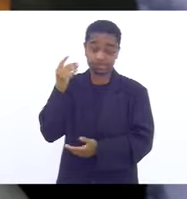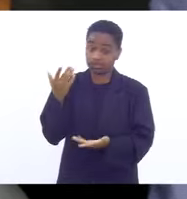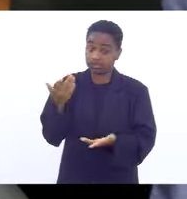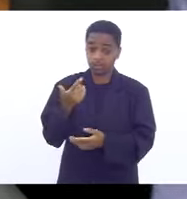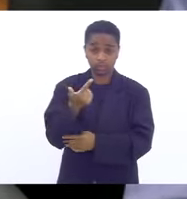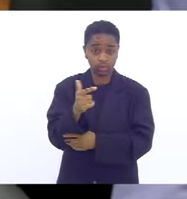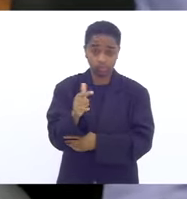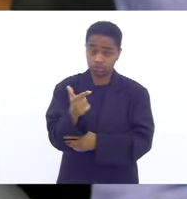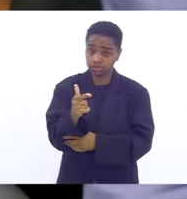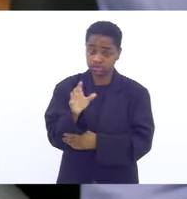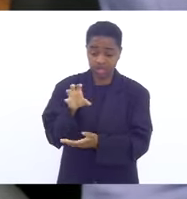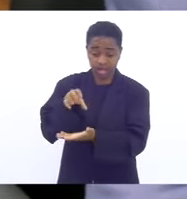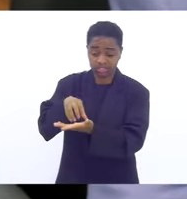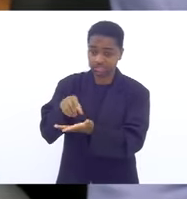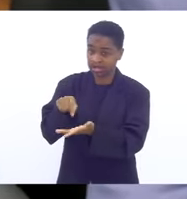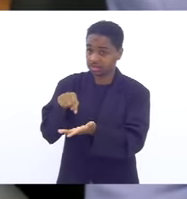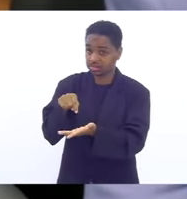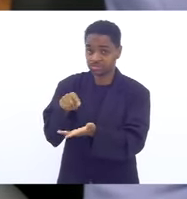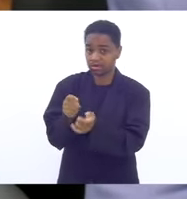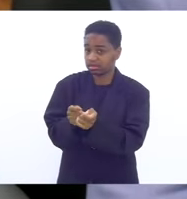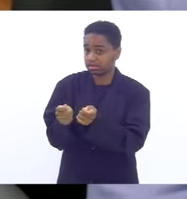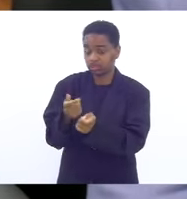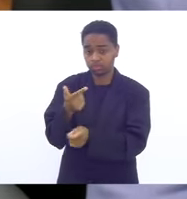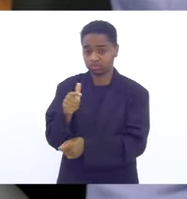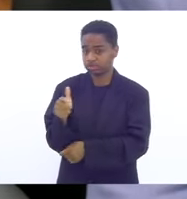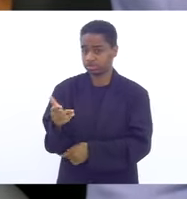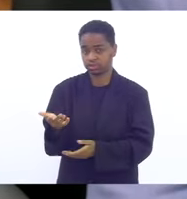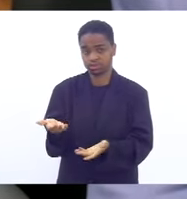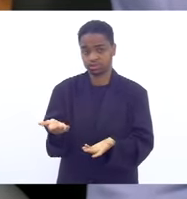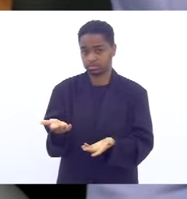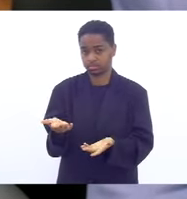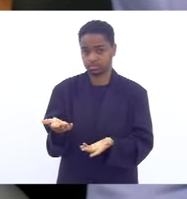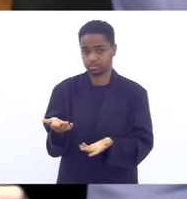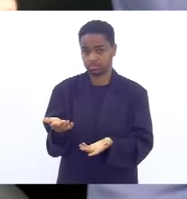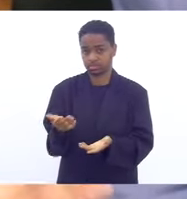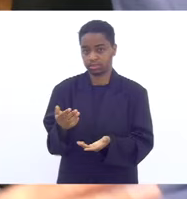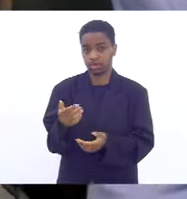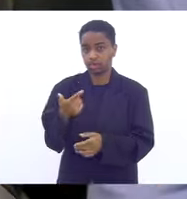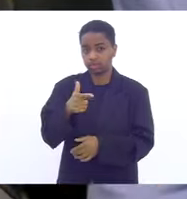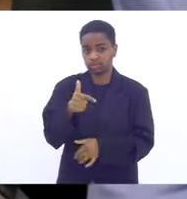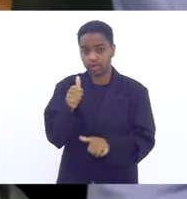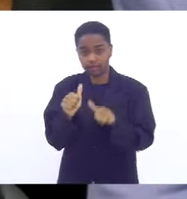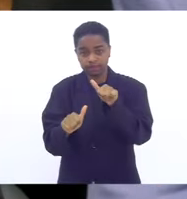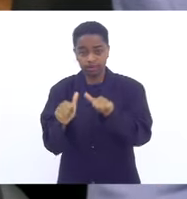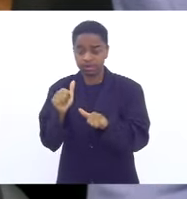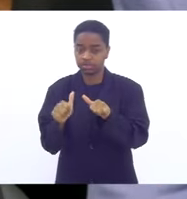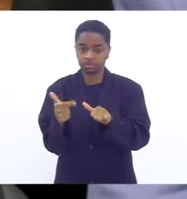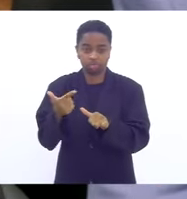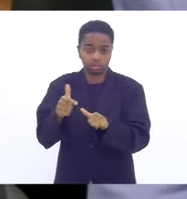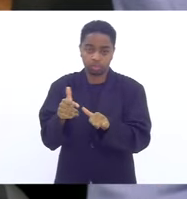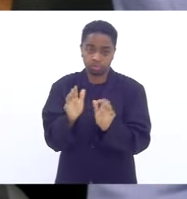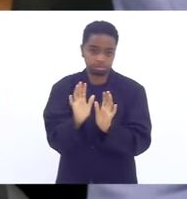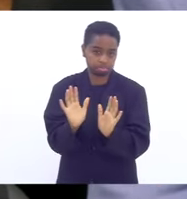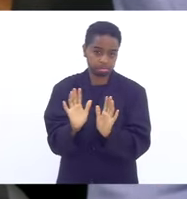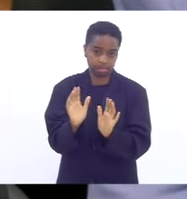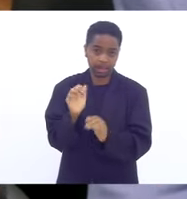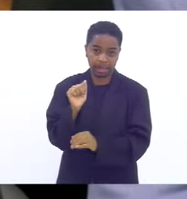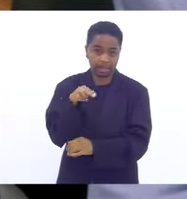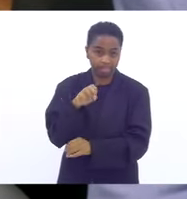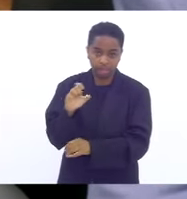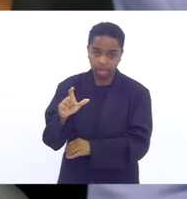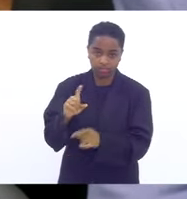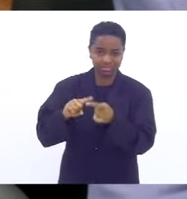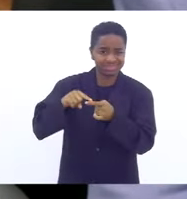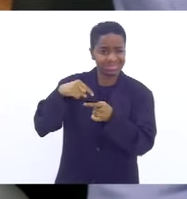existia agência reguladora. A análise, a avaliação não era feita pela ANEEL. A ANEEL